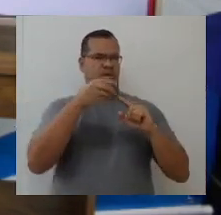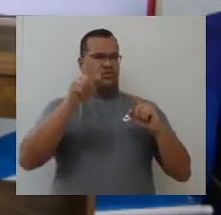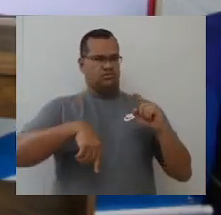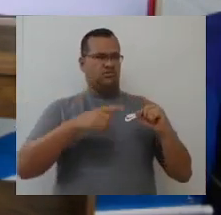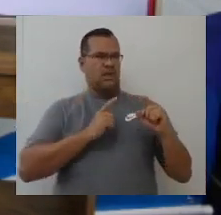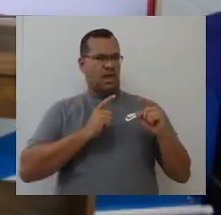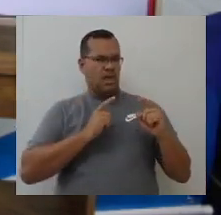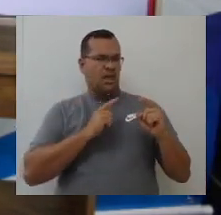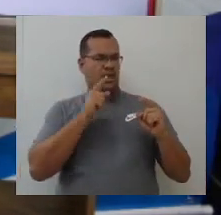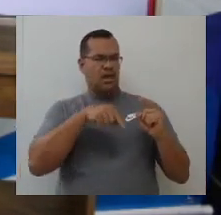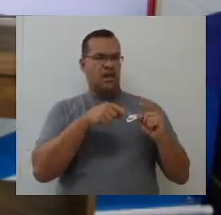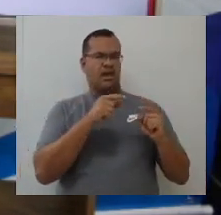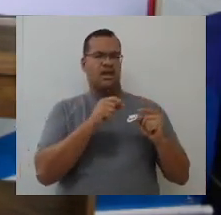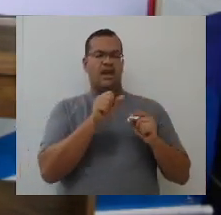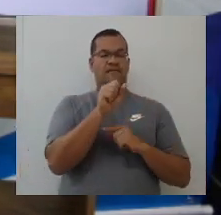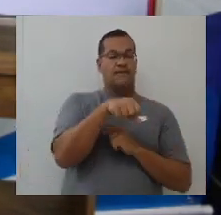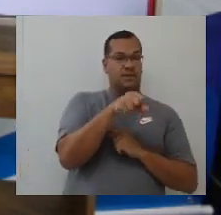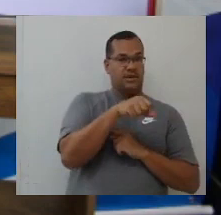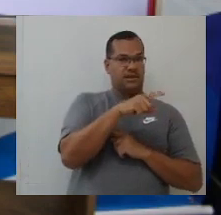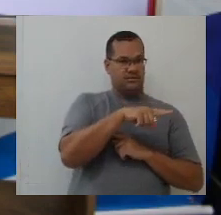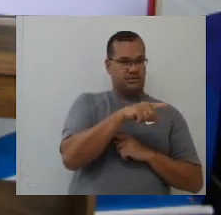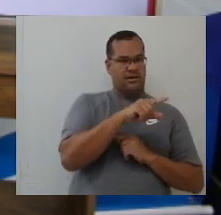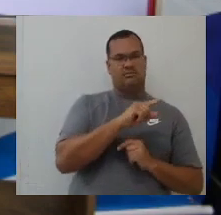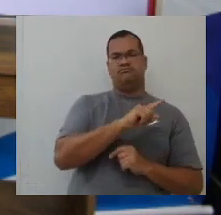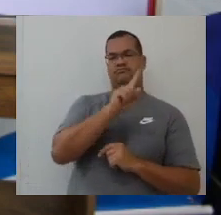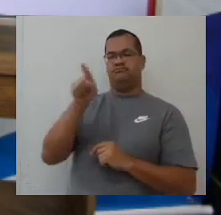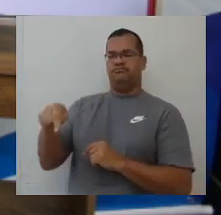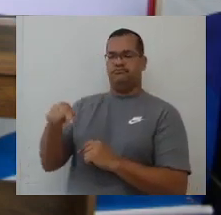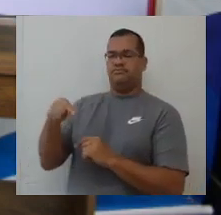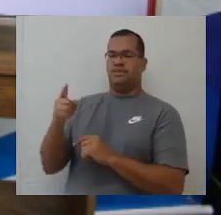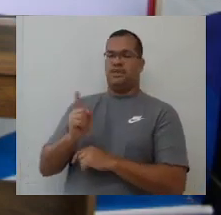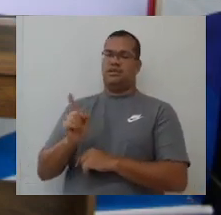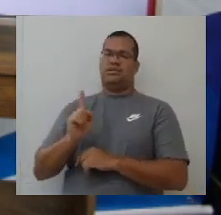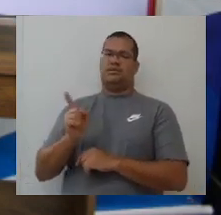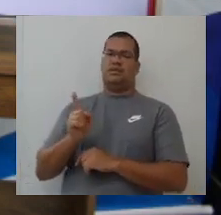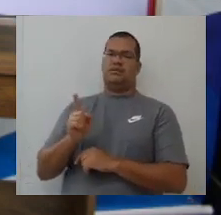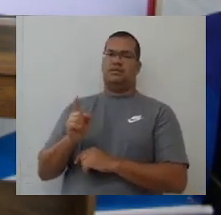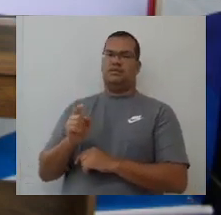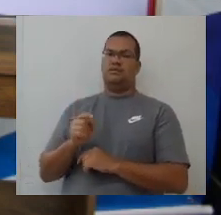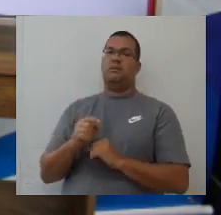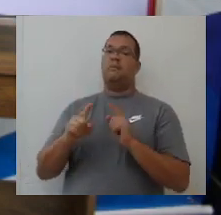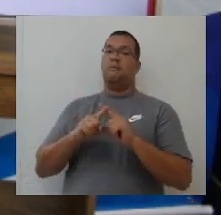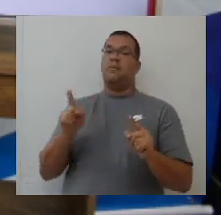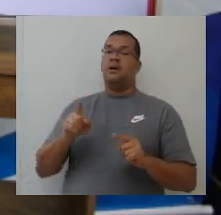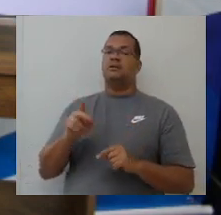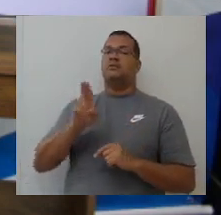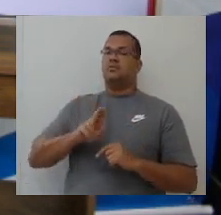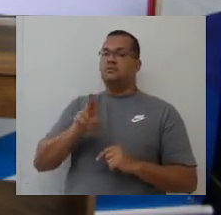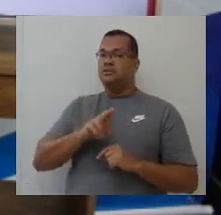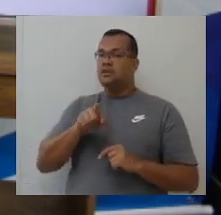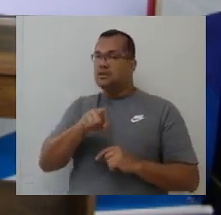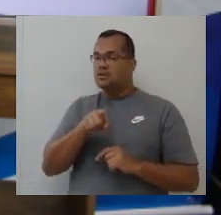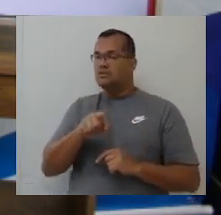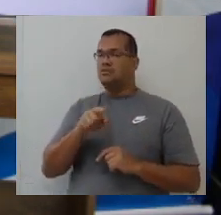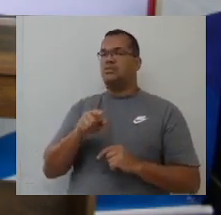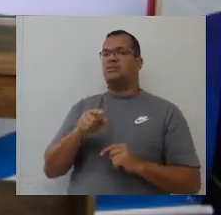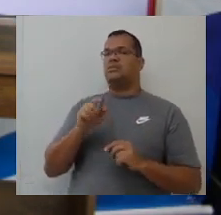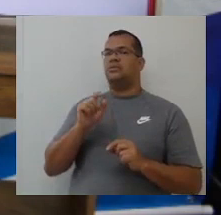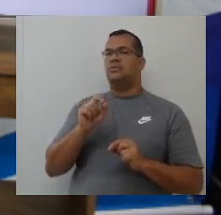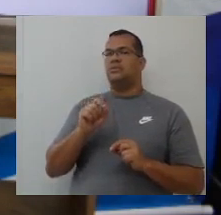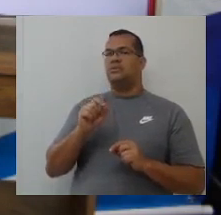oração positiva, a minha question tag vai ser negativa. E quando as question tags